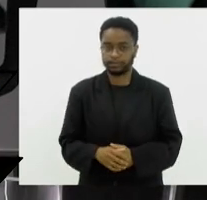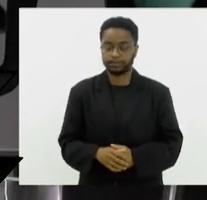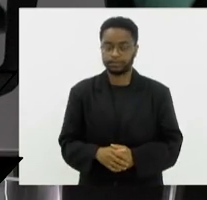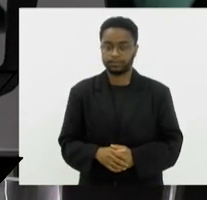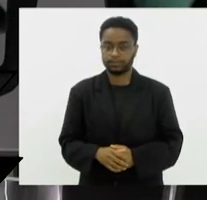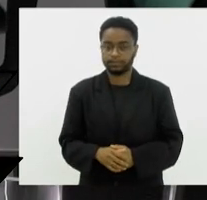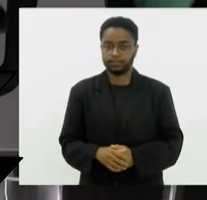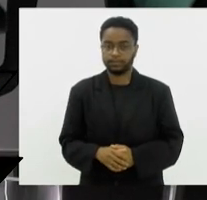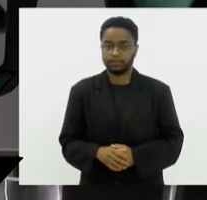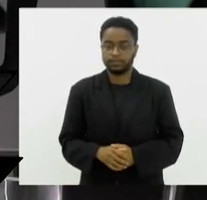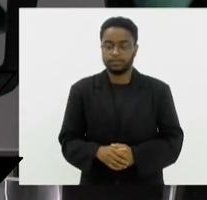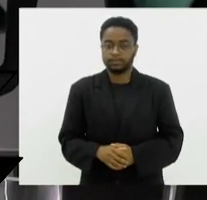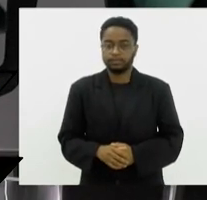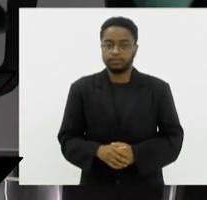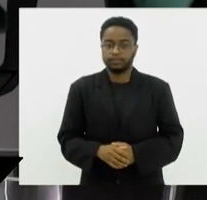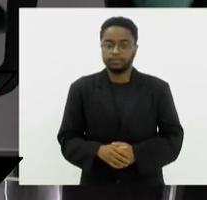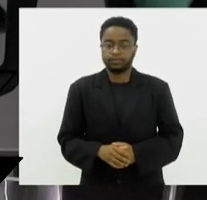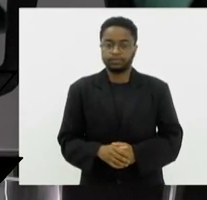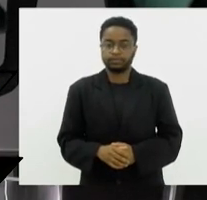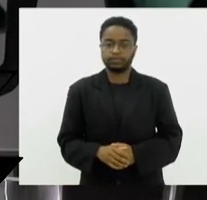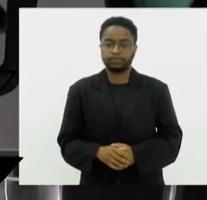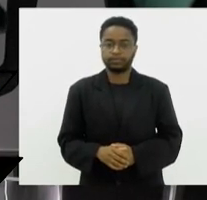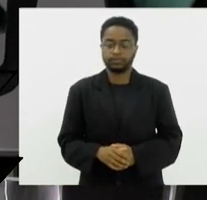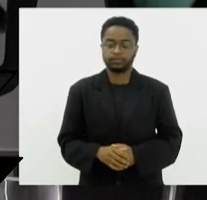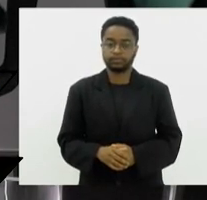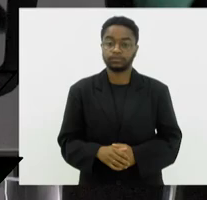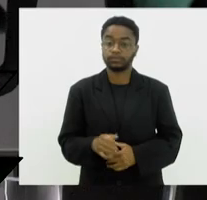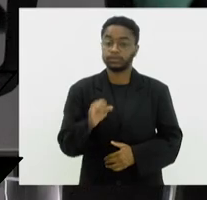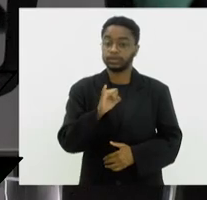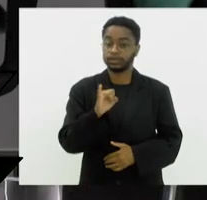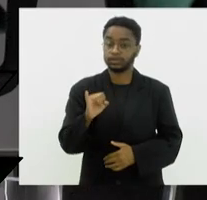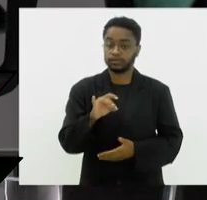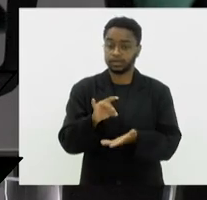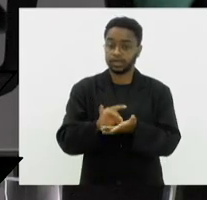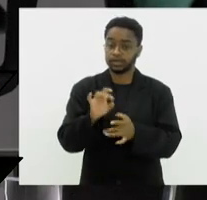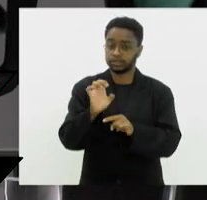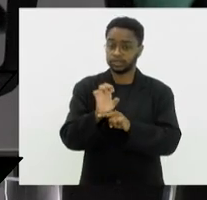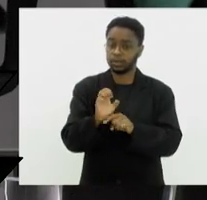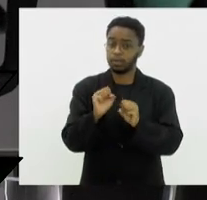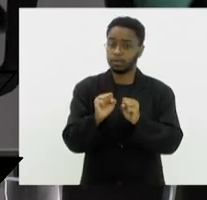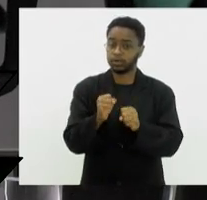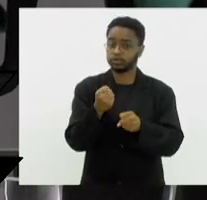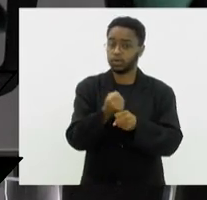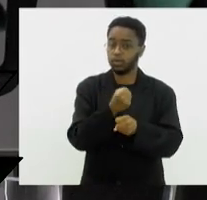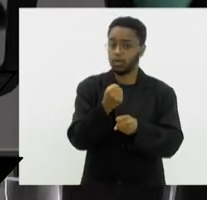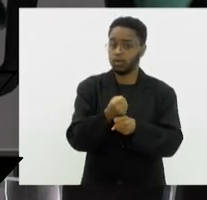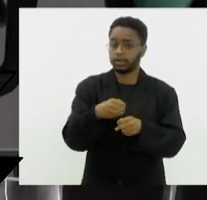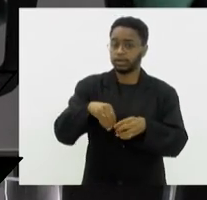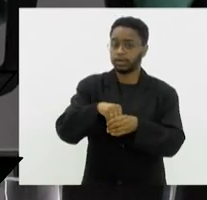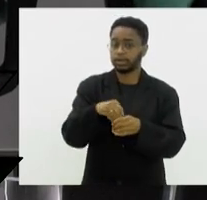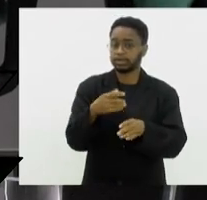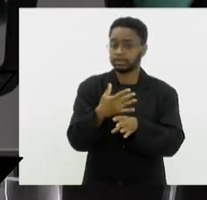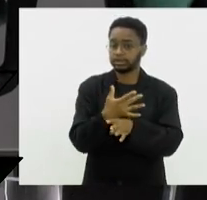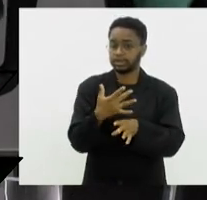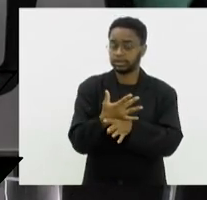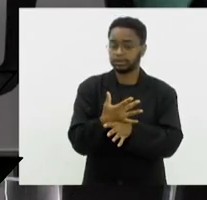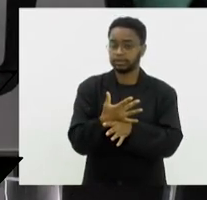se o Estado podia fazer obras nos municípios